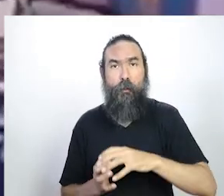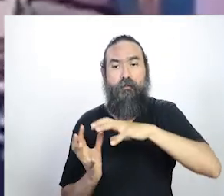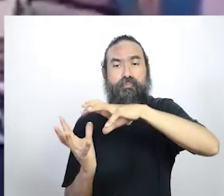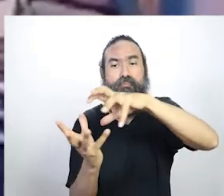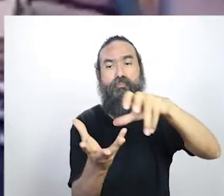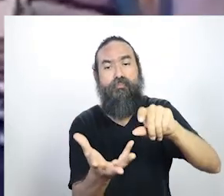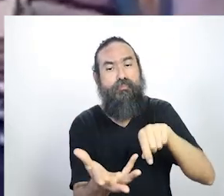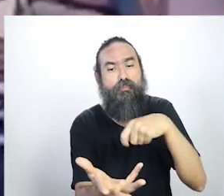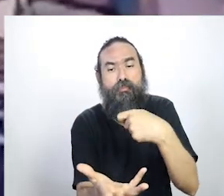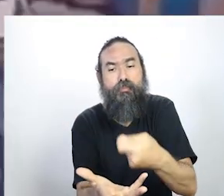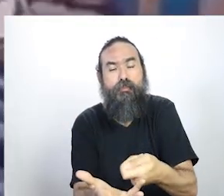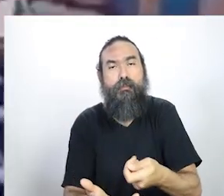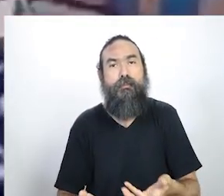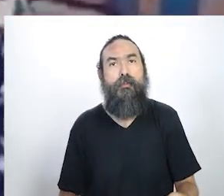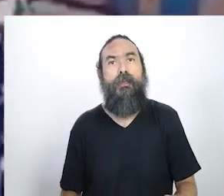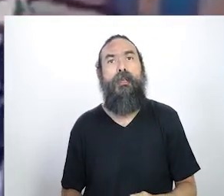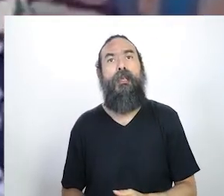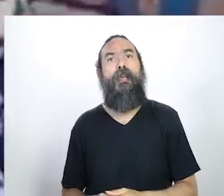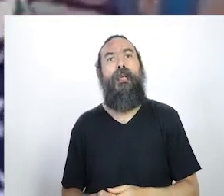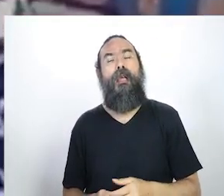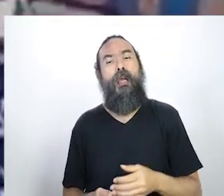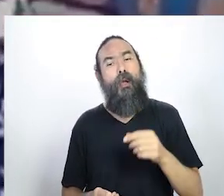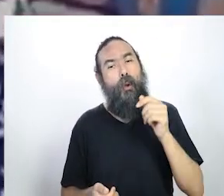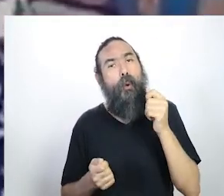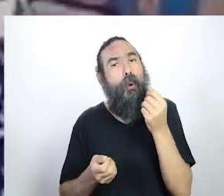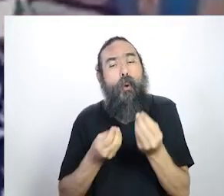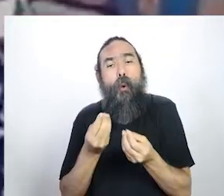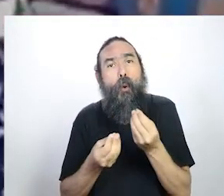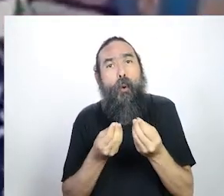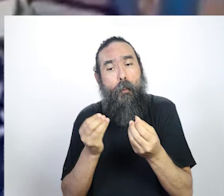podem nos apoiar na imaginação de futuros?